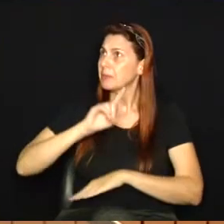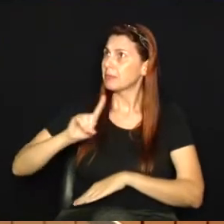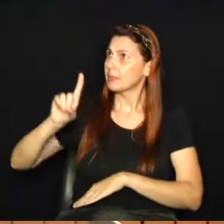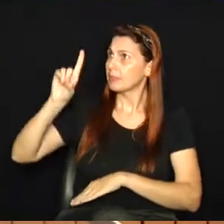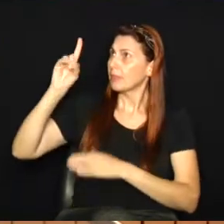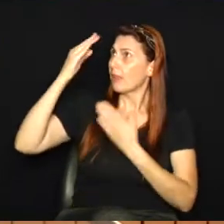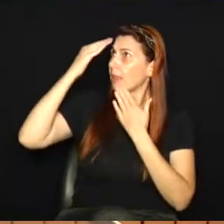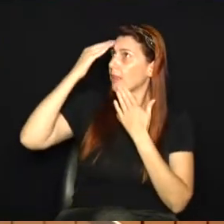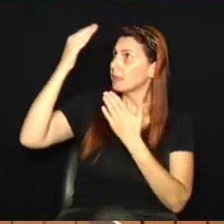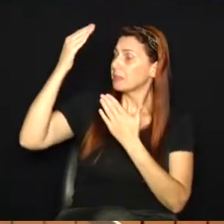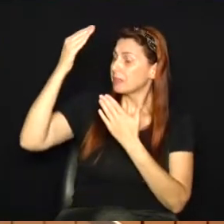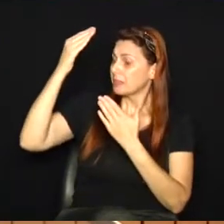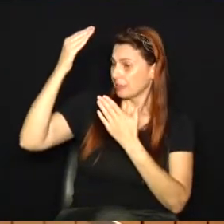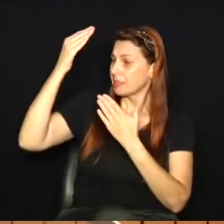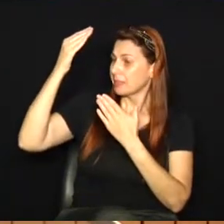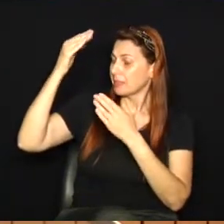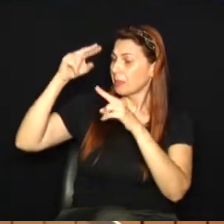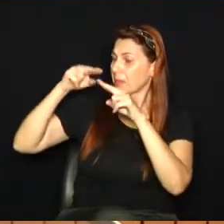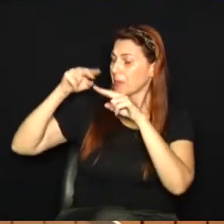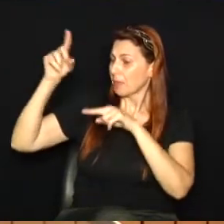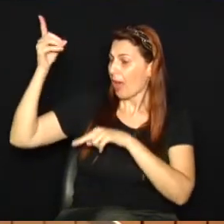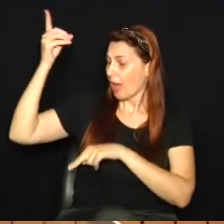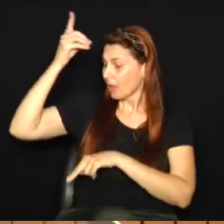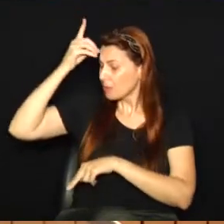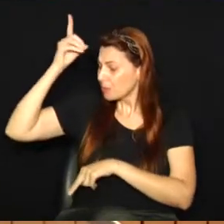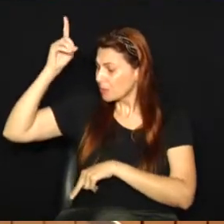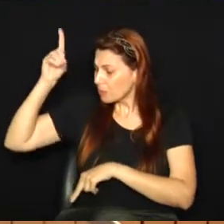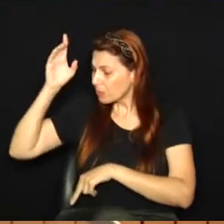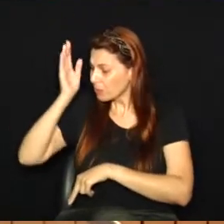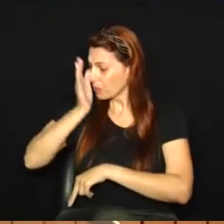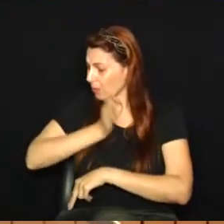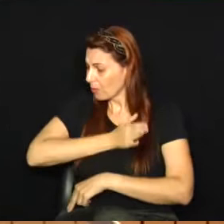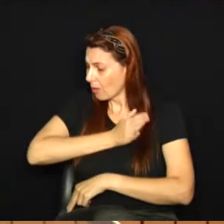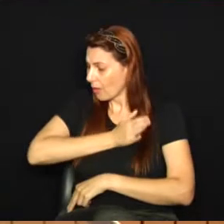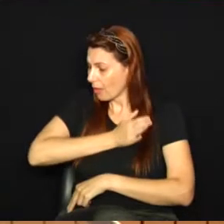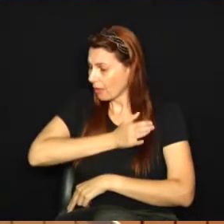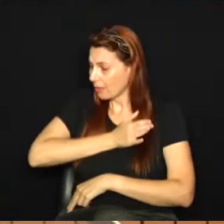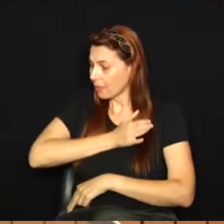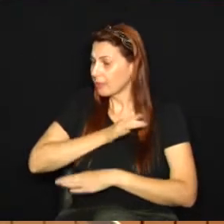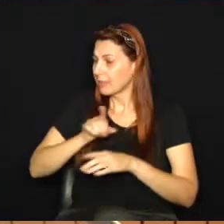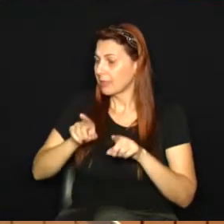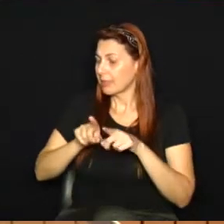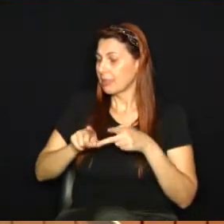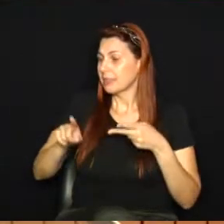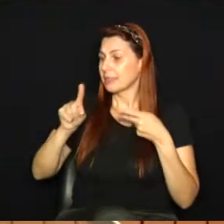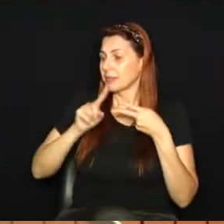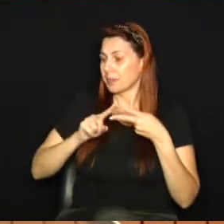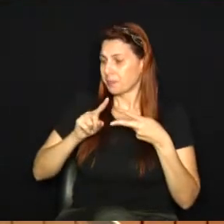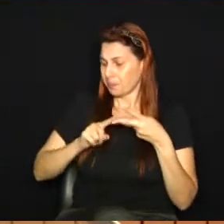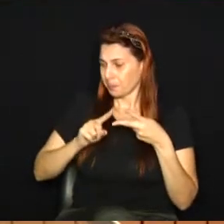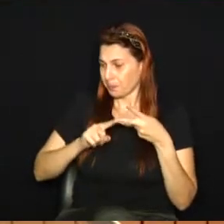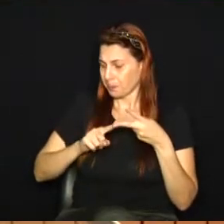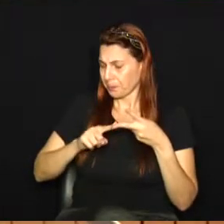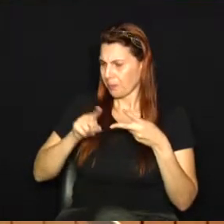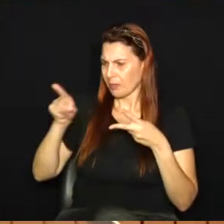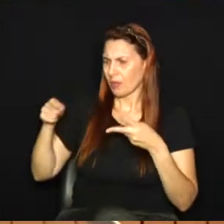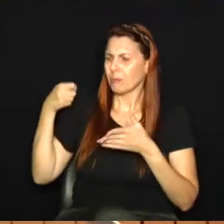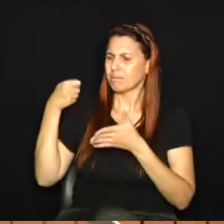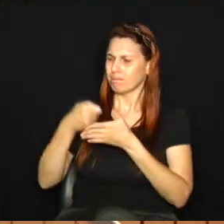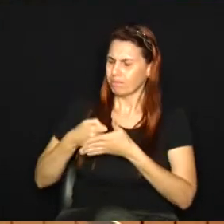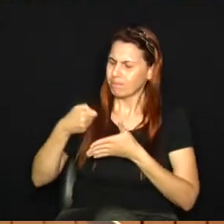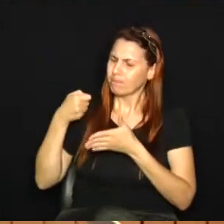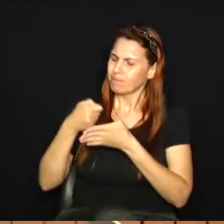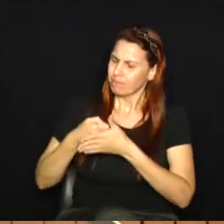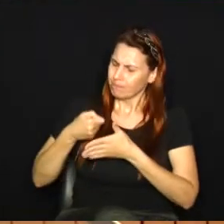ter colocado essa vocação no seu coração. E segundo, a você por ter perseverado e